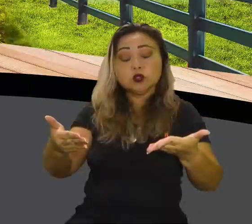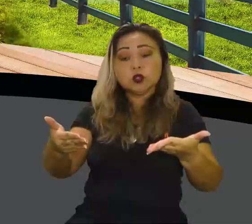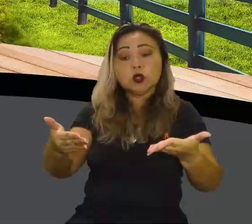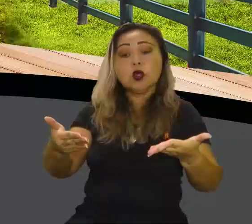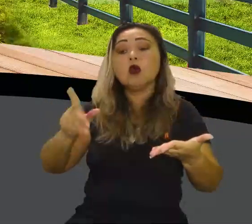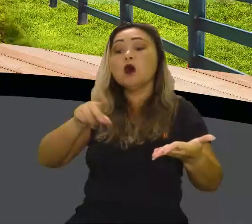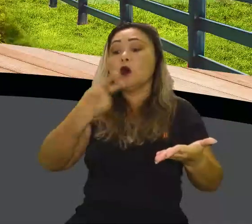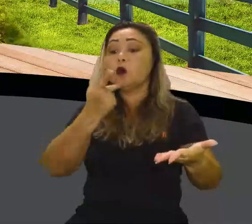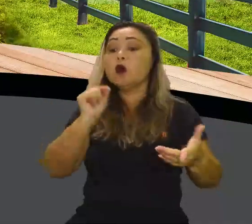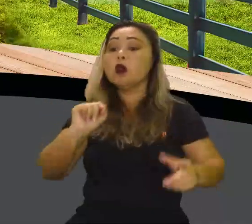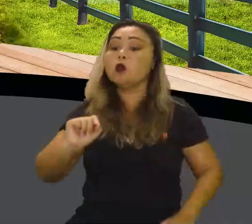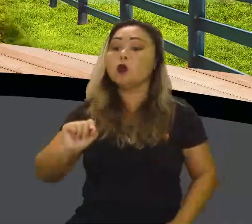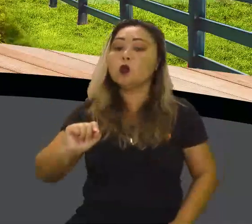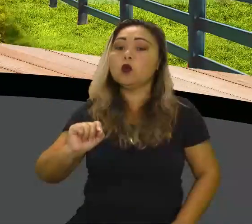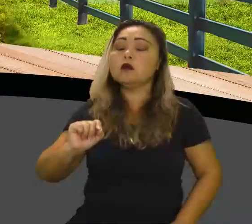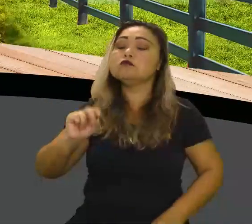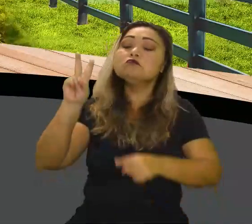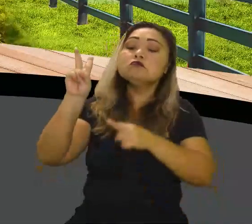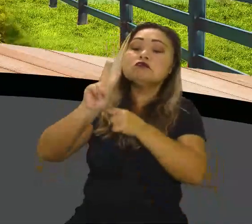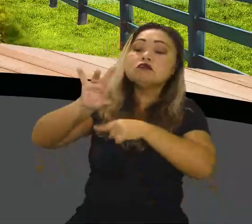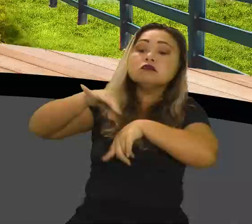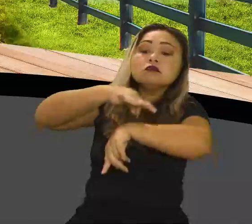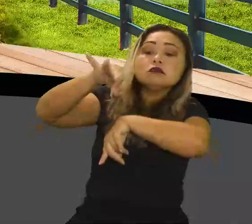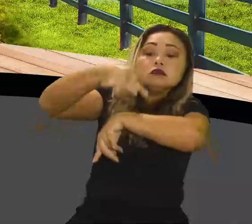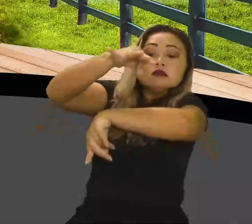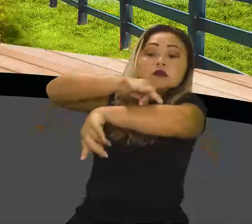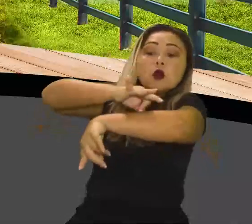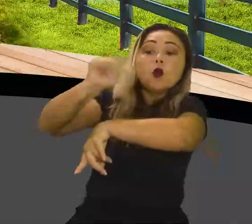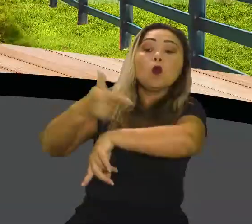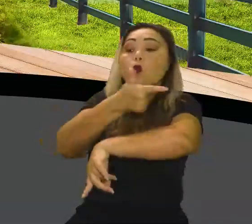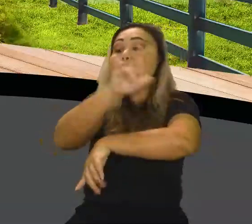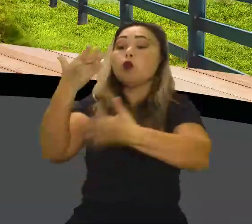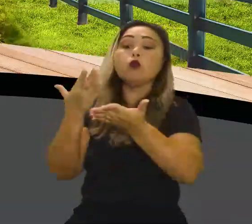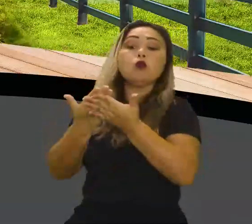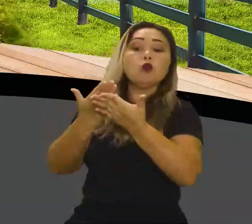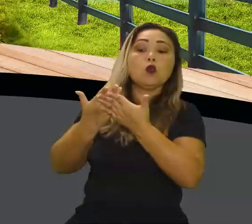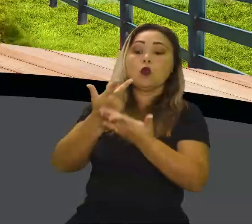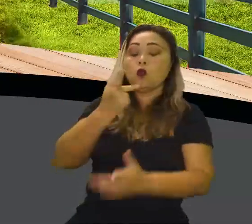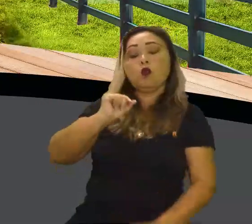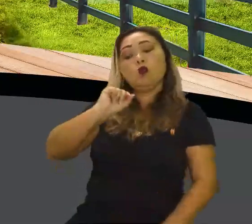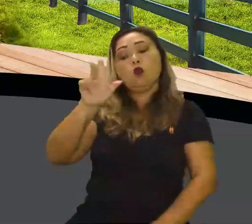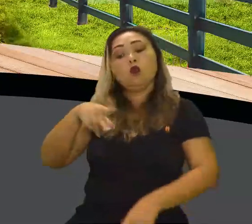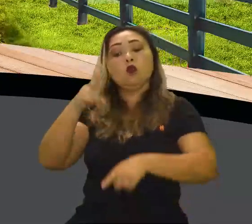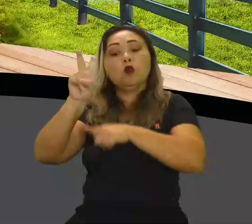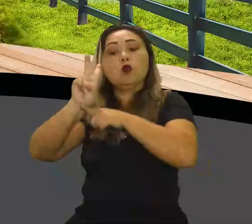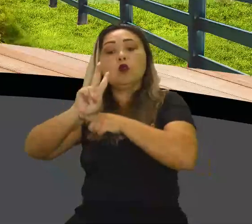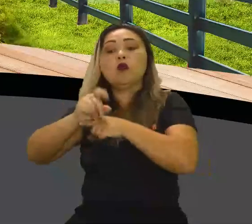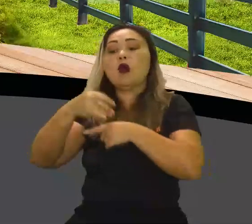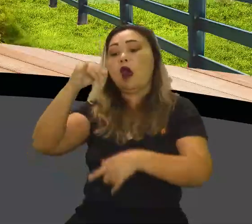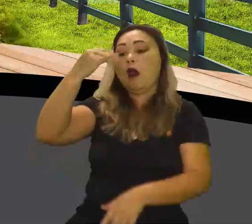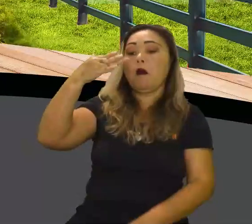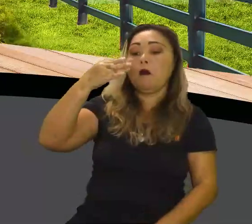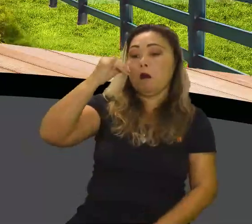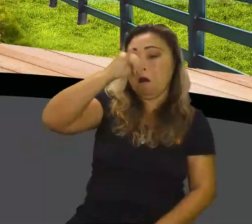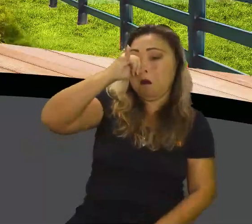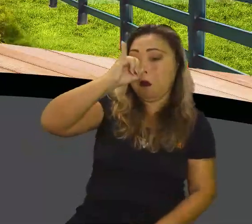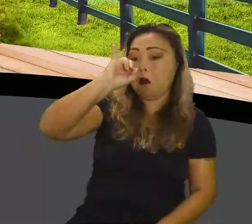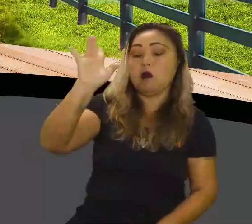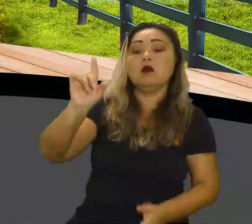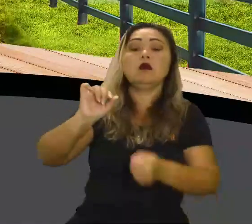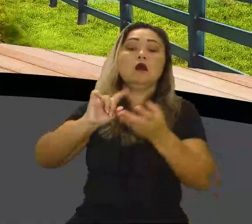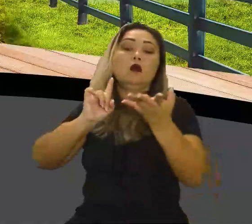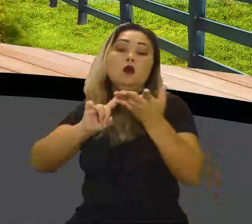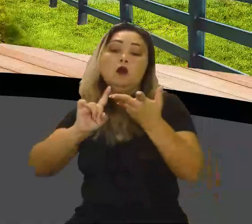nós estamos falando do quê? Criação de abelha. Outras aulas, nós vamos falar de criação de porcos, né, que é a